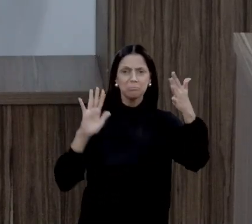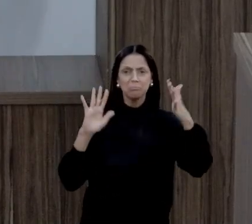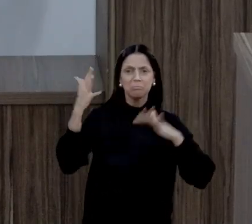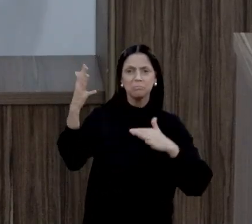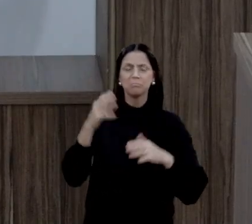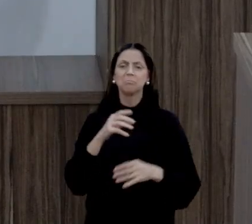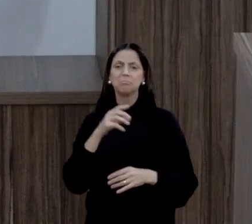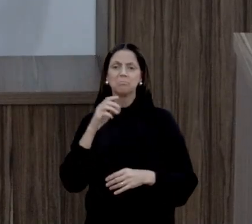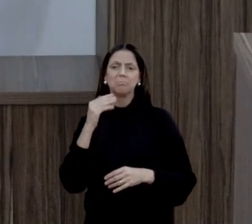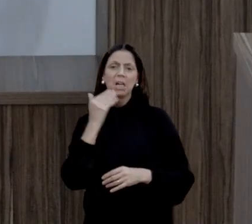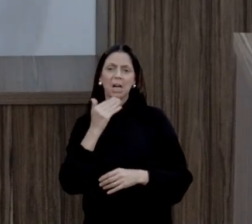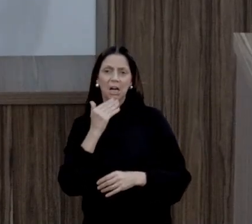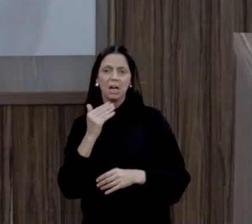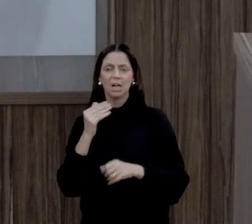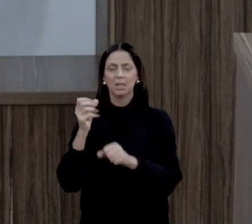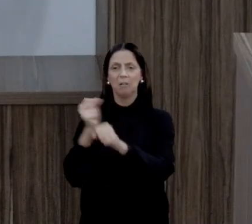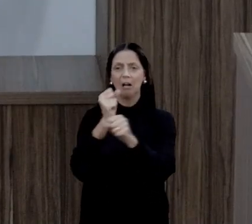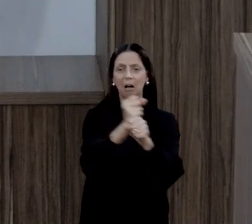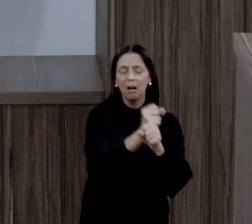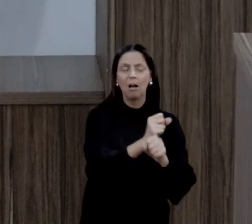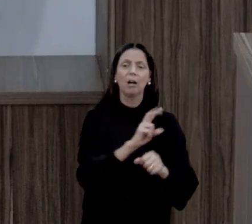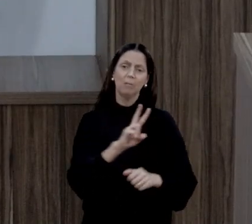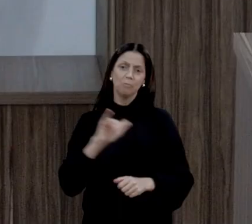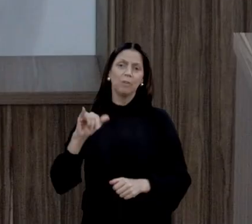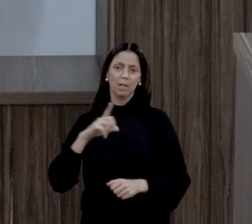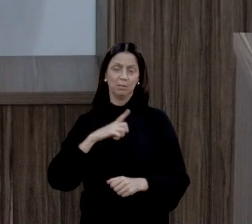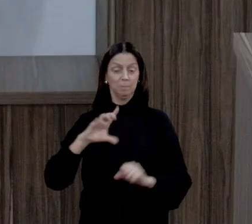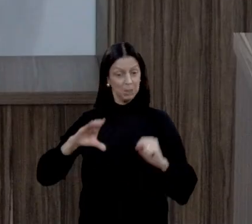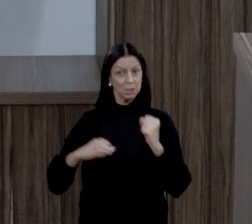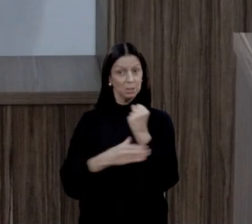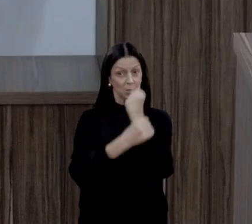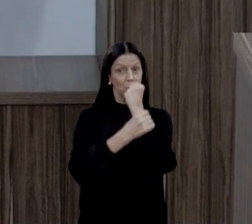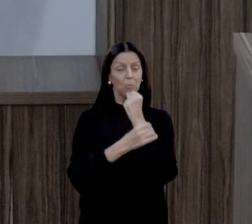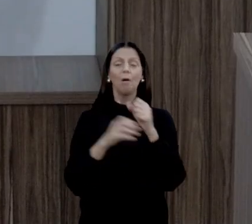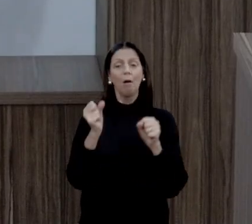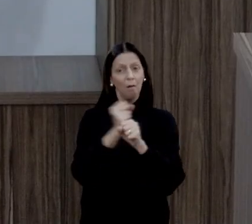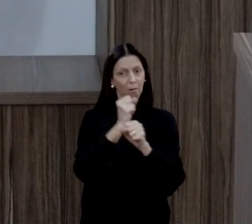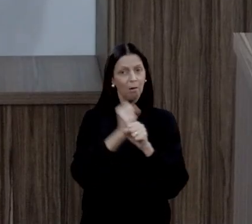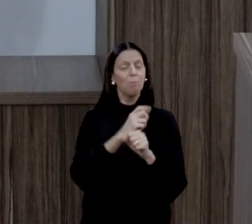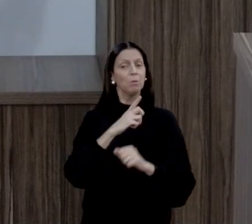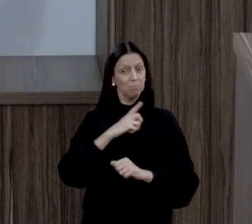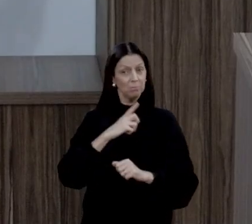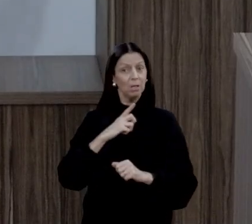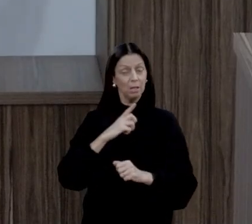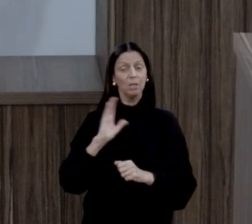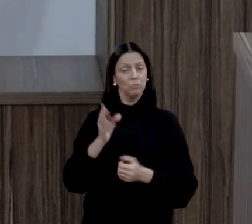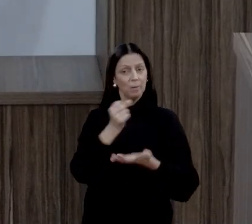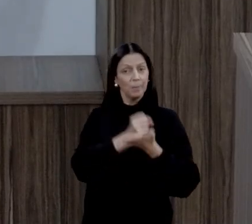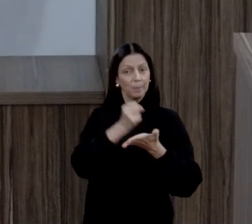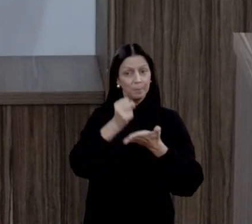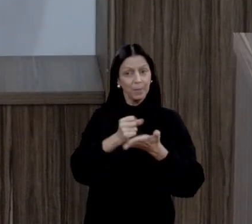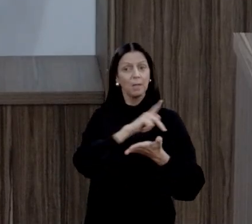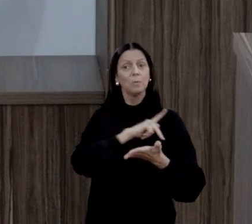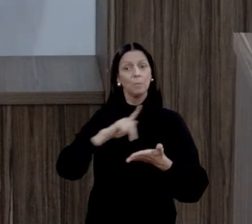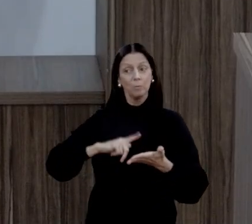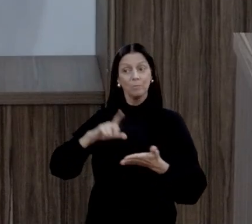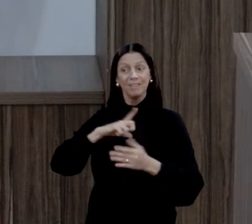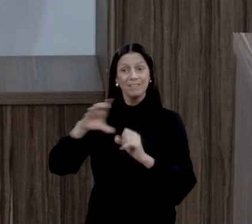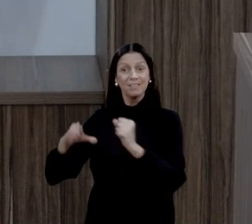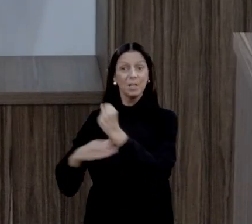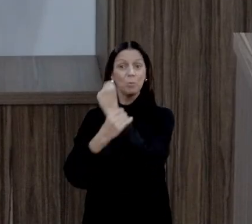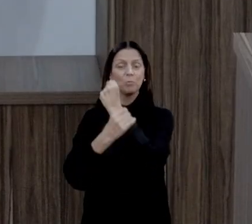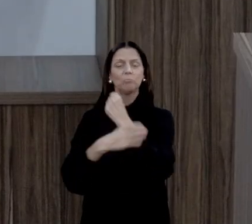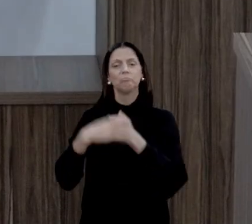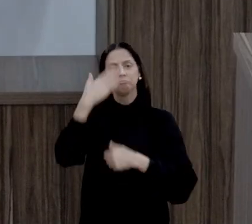e o seguro da obra, a própria garantia dada à empresa que esses contratos públicos, tenho